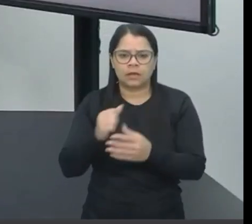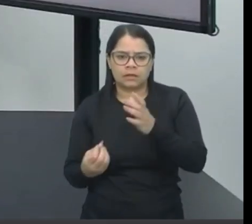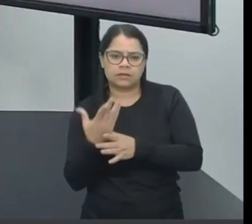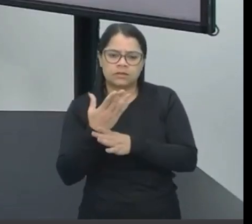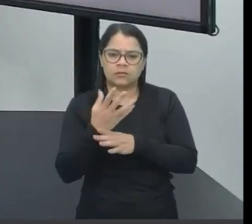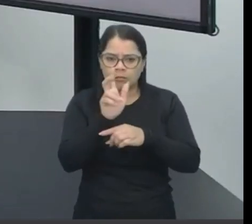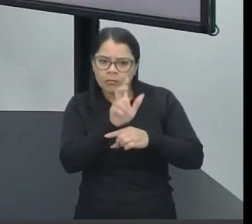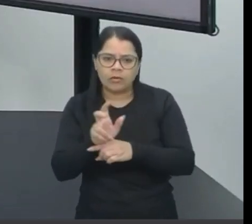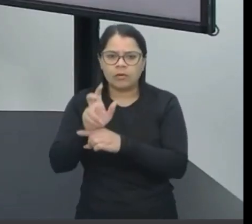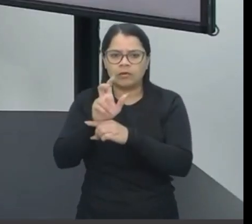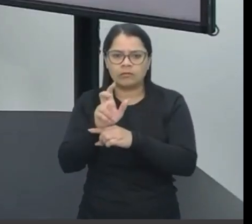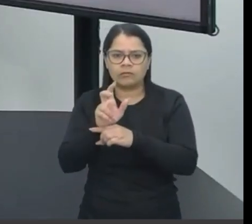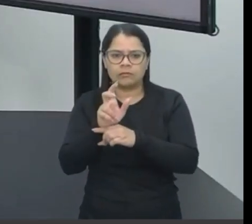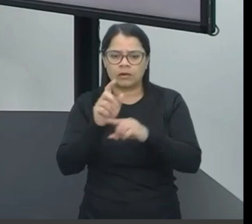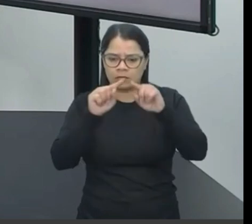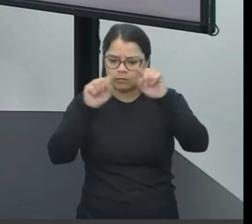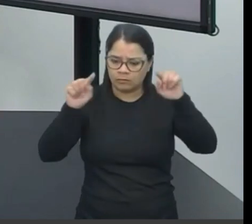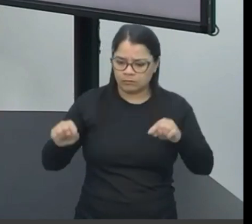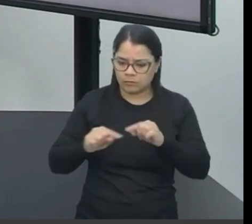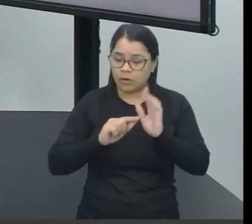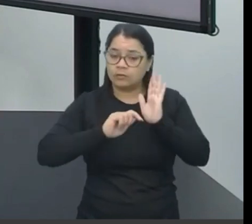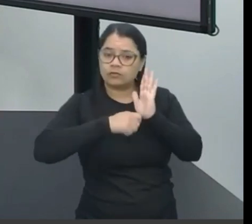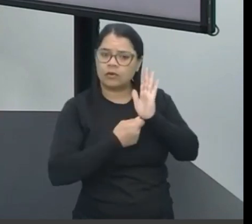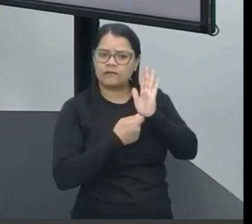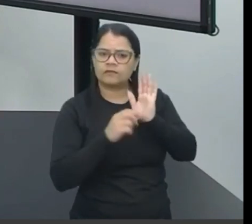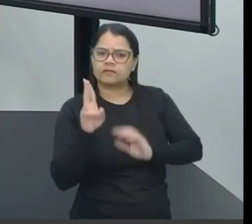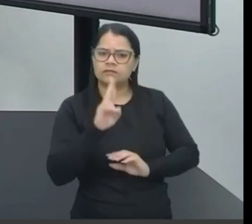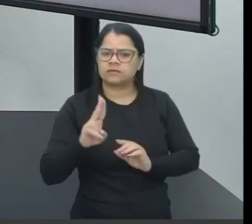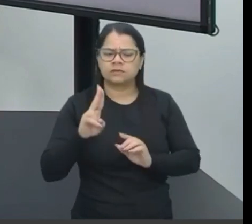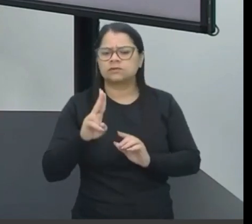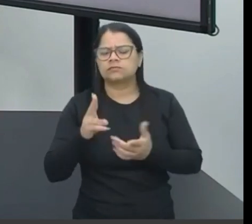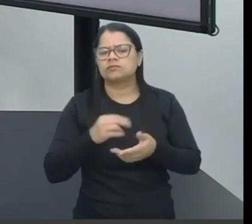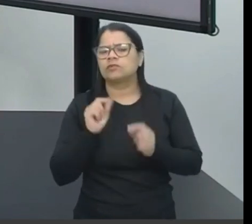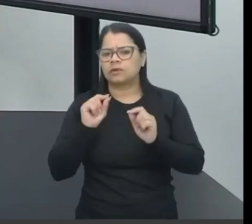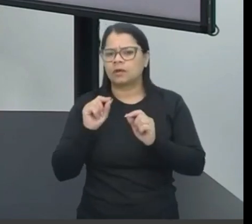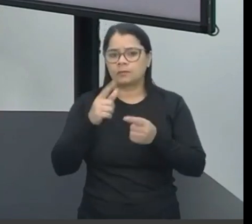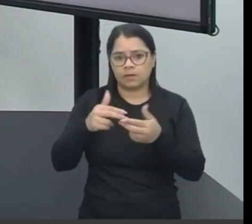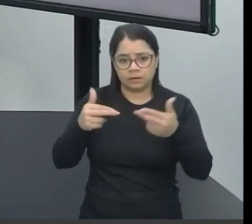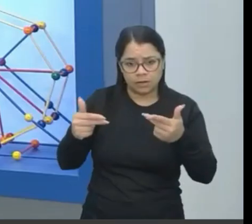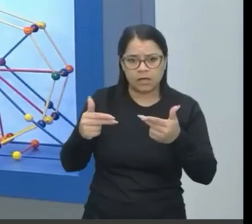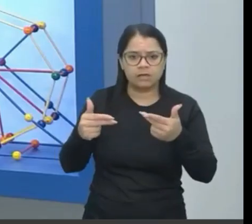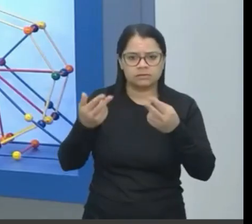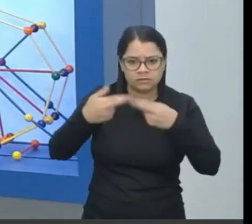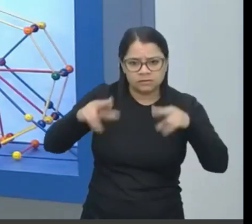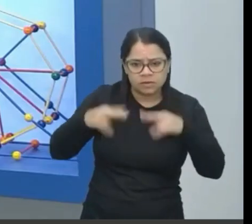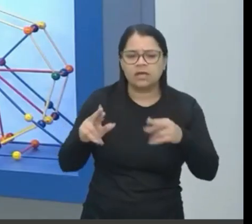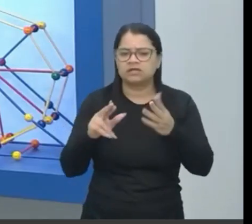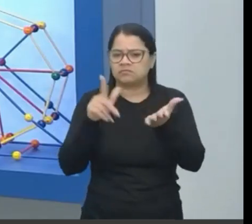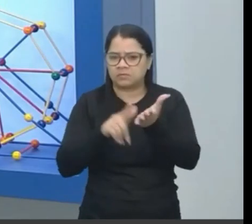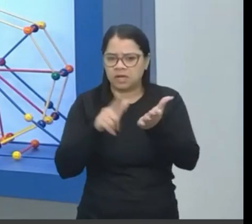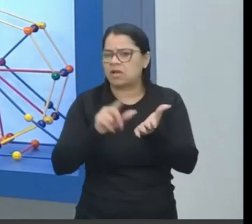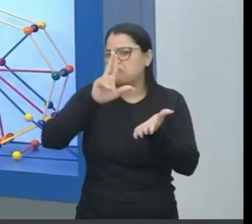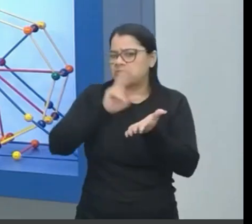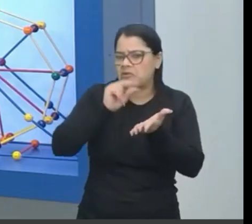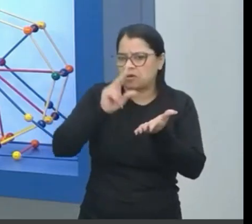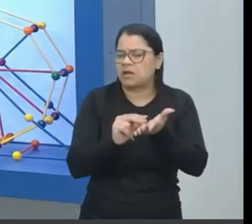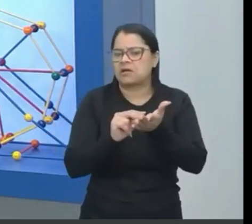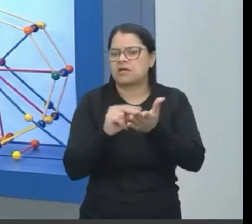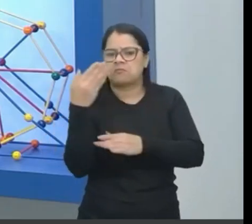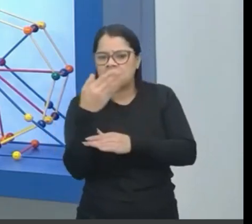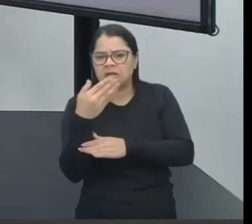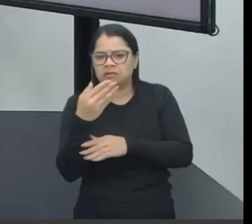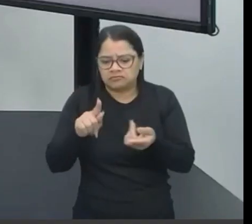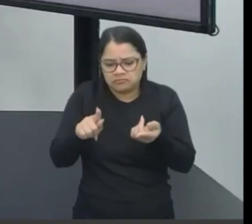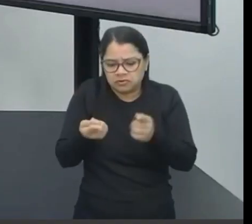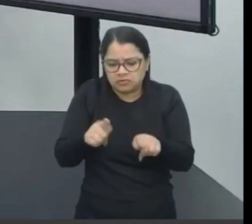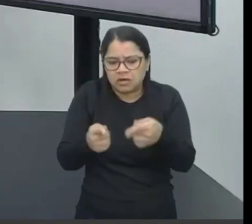a construção do cofre, utilizando materiais recicláveis e de fácil acesso, como papelão, cola, palitos de